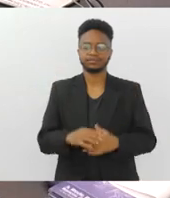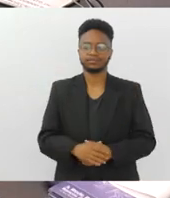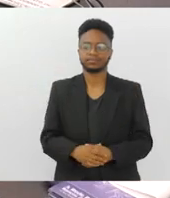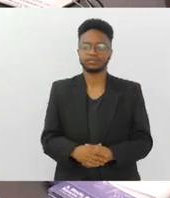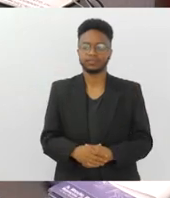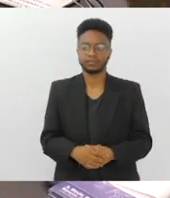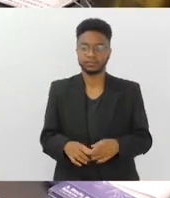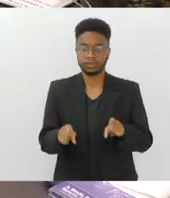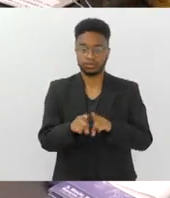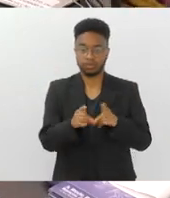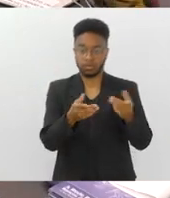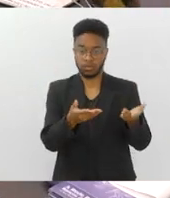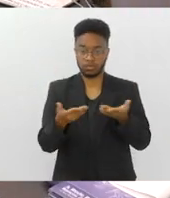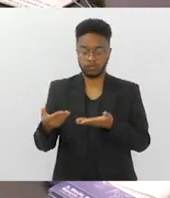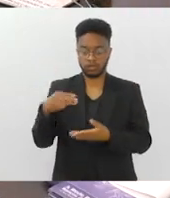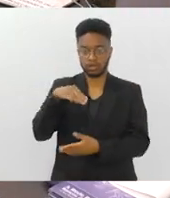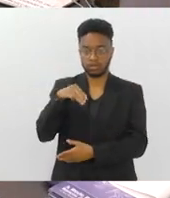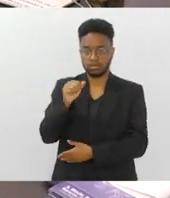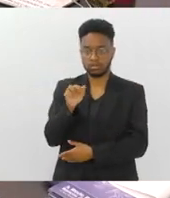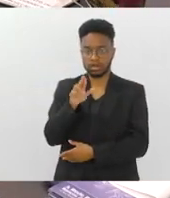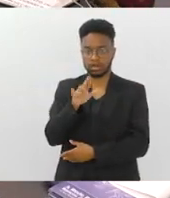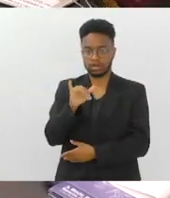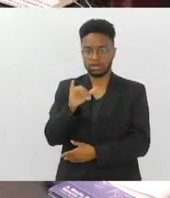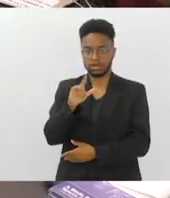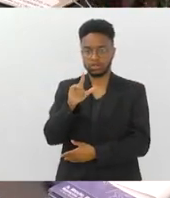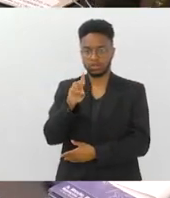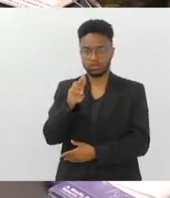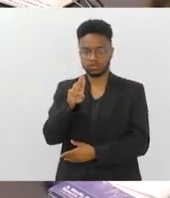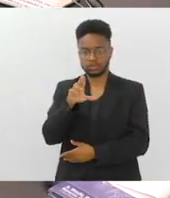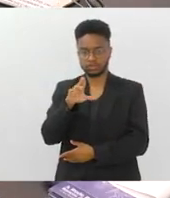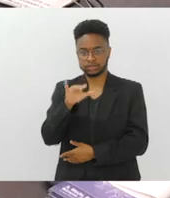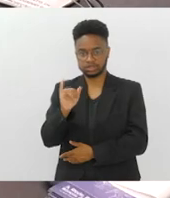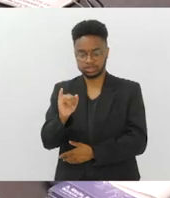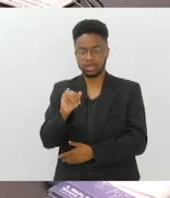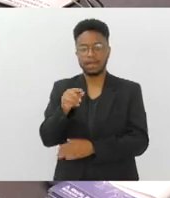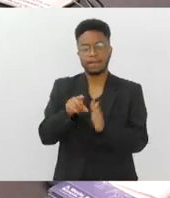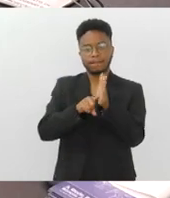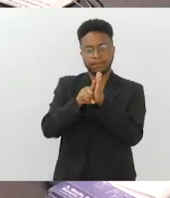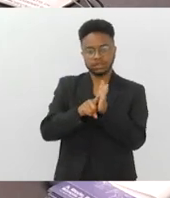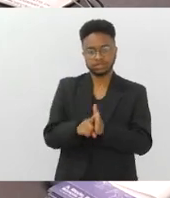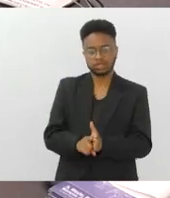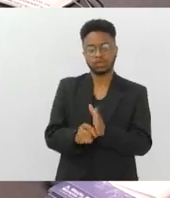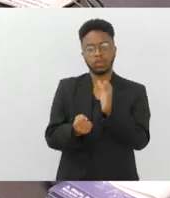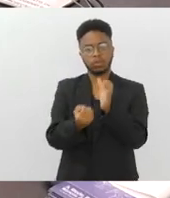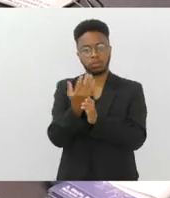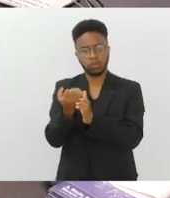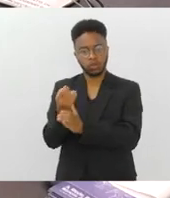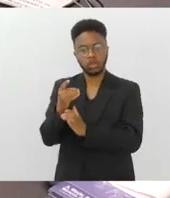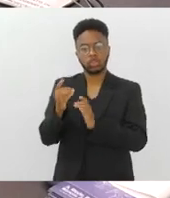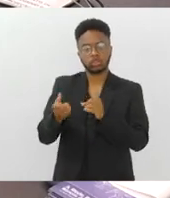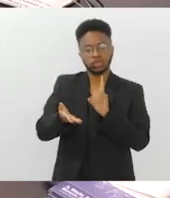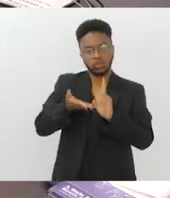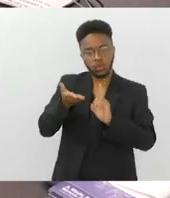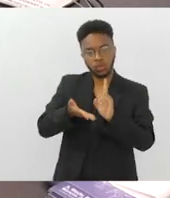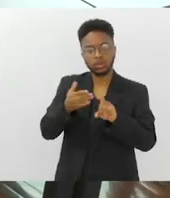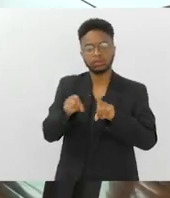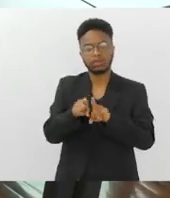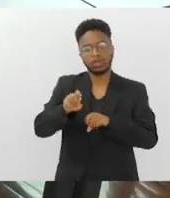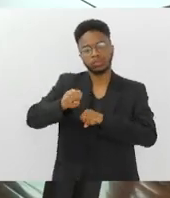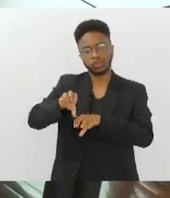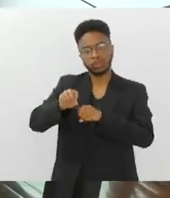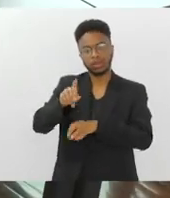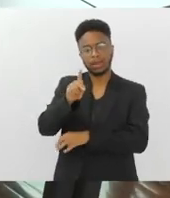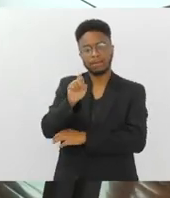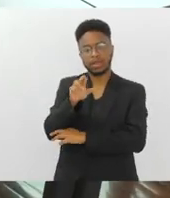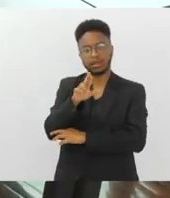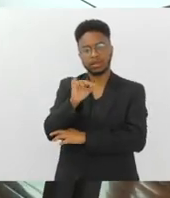Convidar também a senhora Mariluce Nascimento, pesquisadora, produtora, doula e educadora perinatal, e é uma